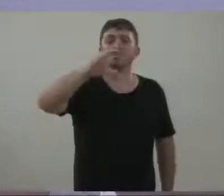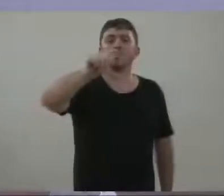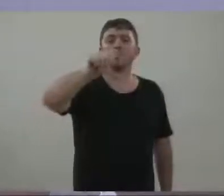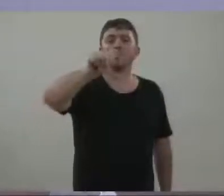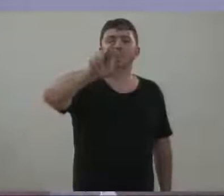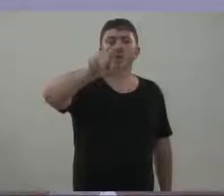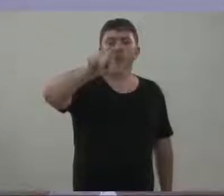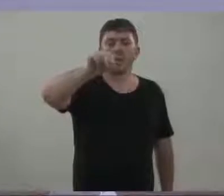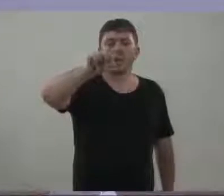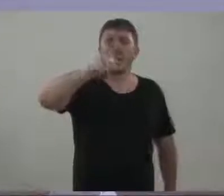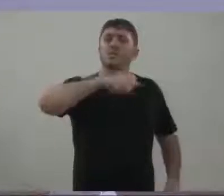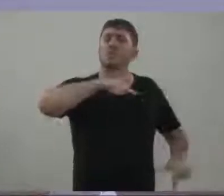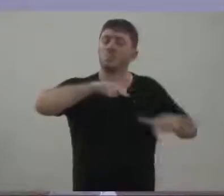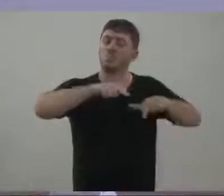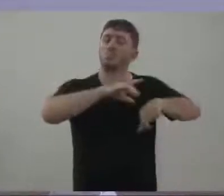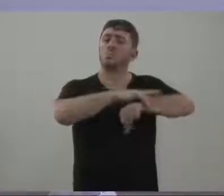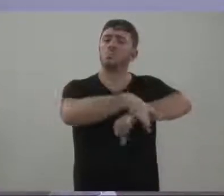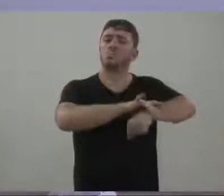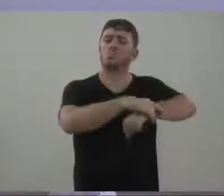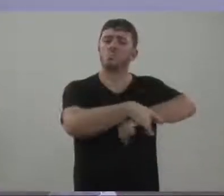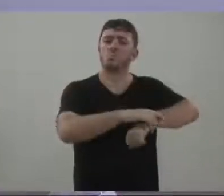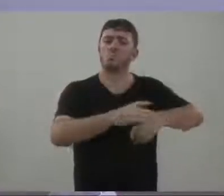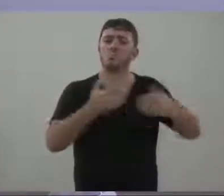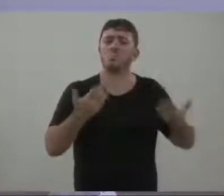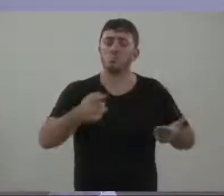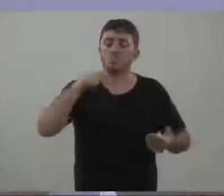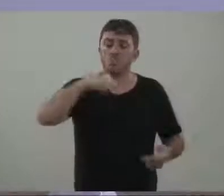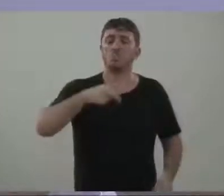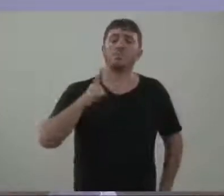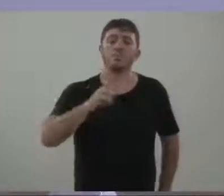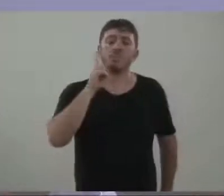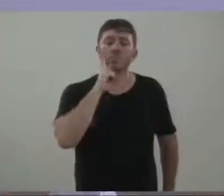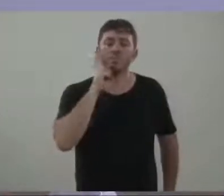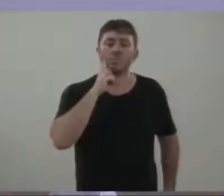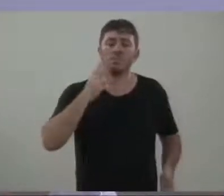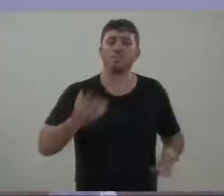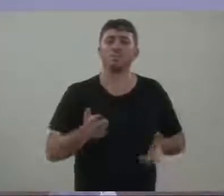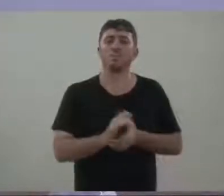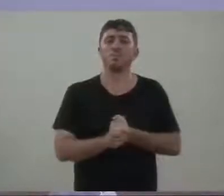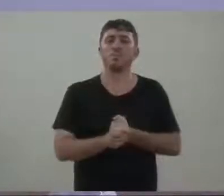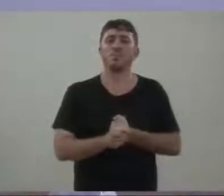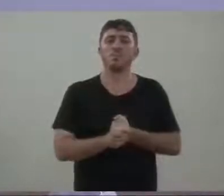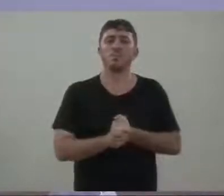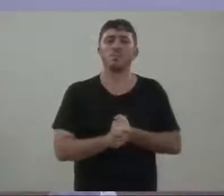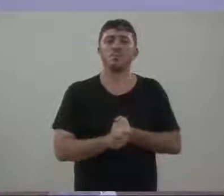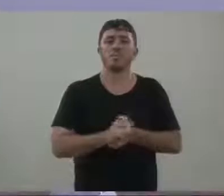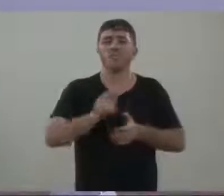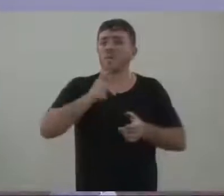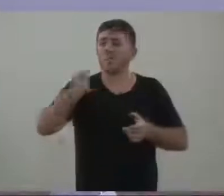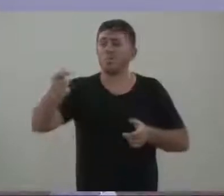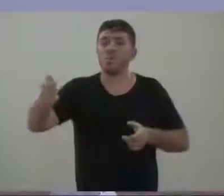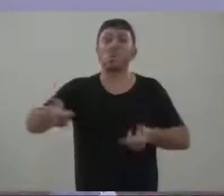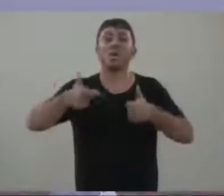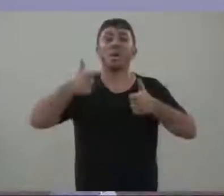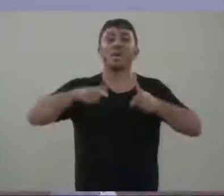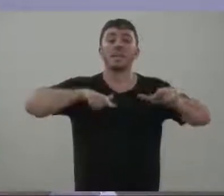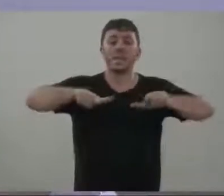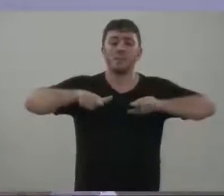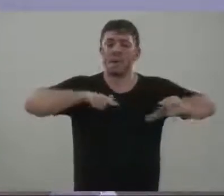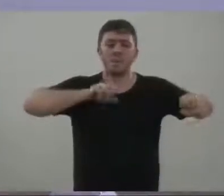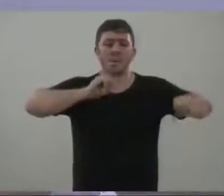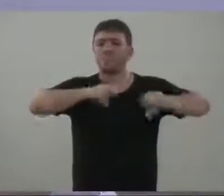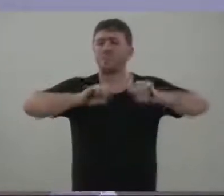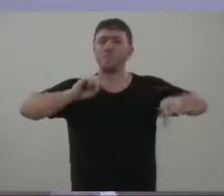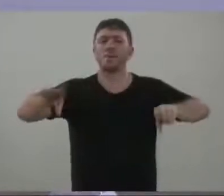estou dizendo em relação à segurança do município. Gera renda, distribui emprego, né?